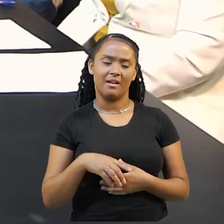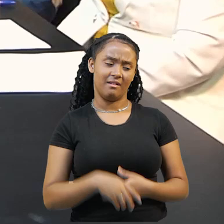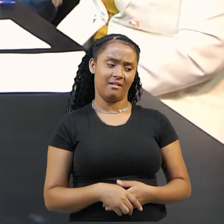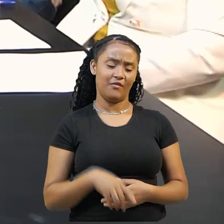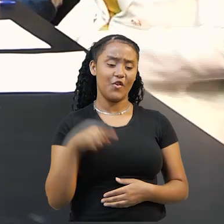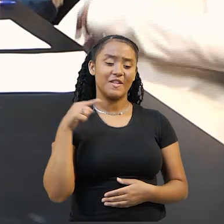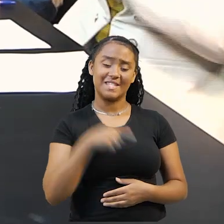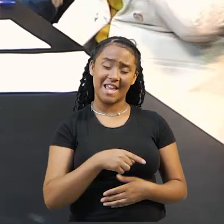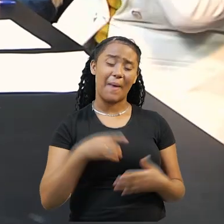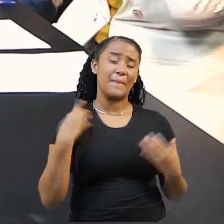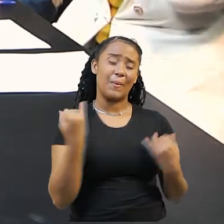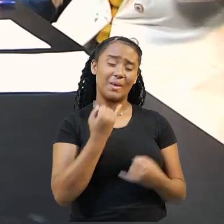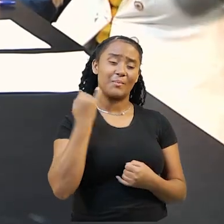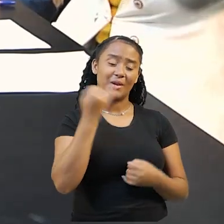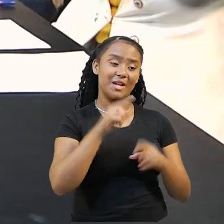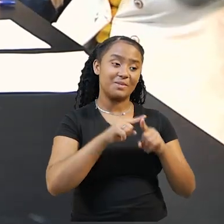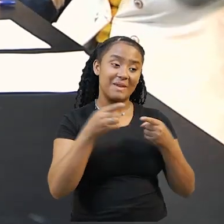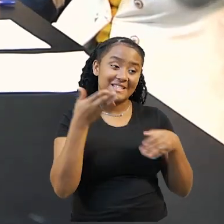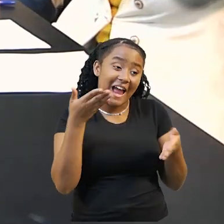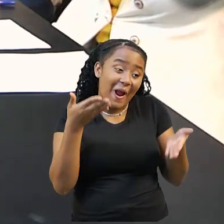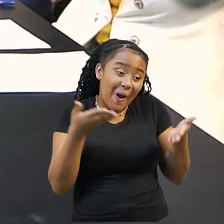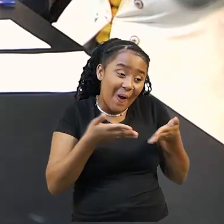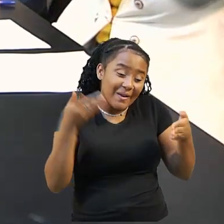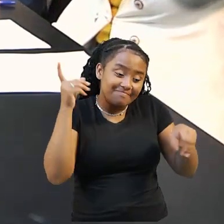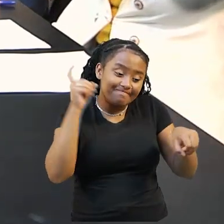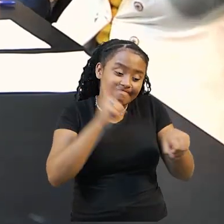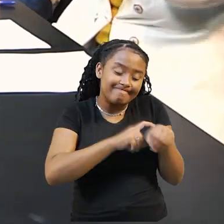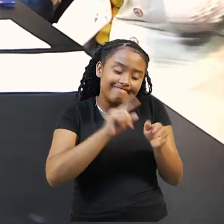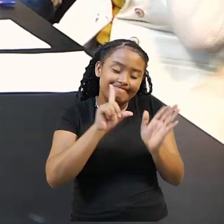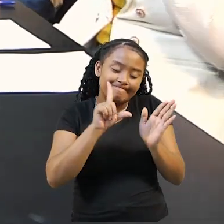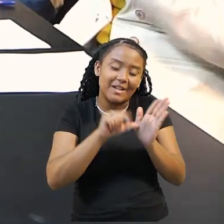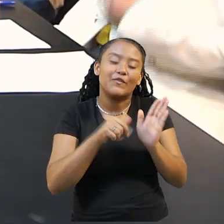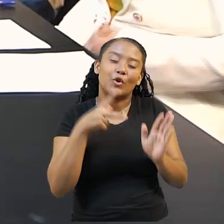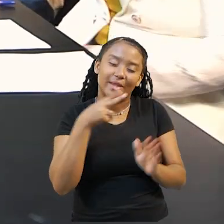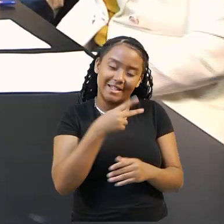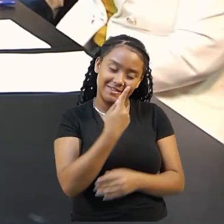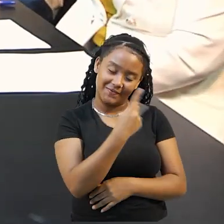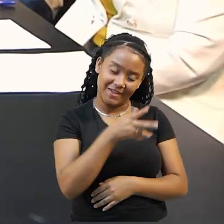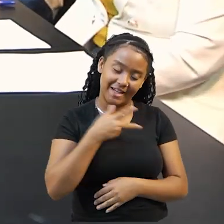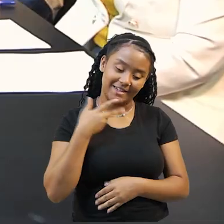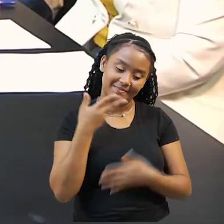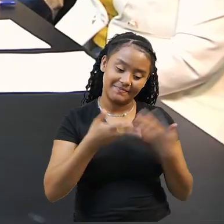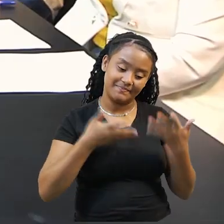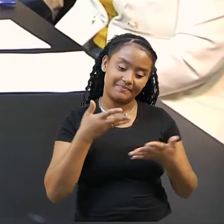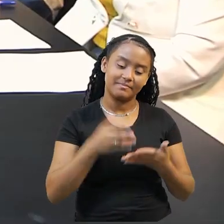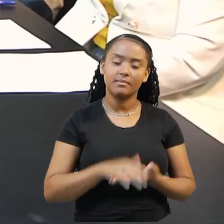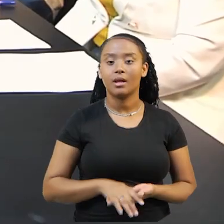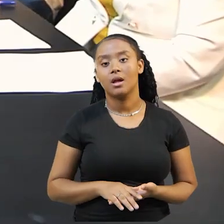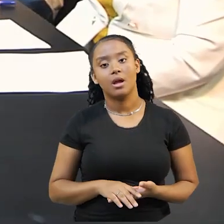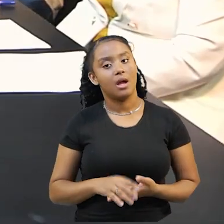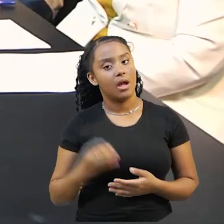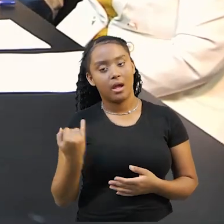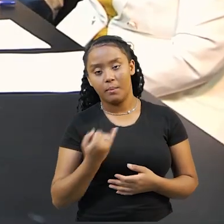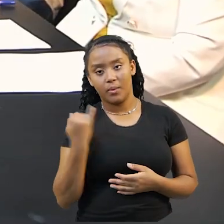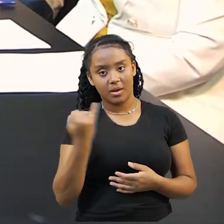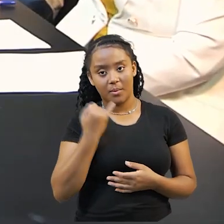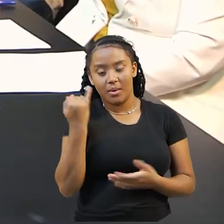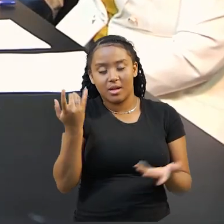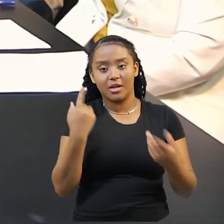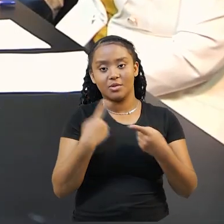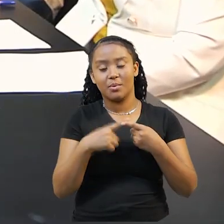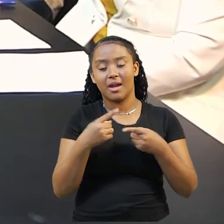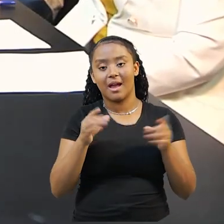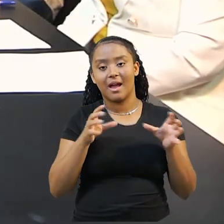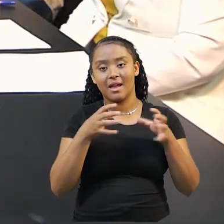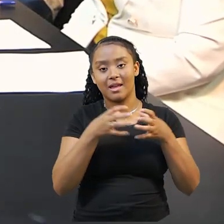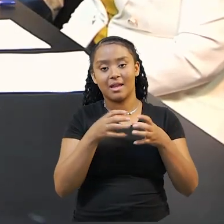nesse momento... Exato. E aí isso é uma coisa que tem gerado uma reação, mas que é muito importante porque a equipe que está conosco também,